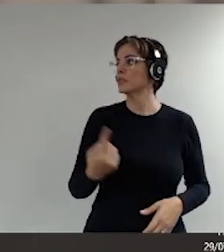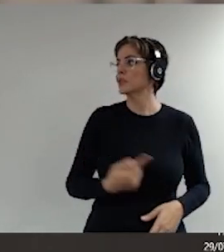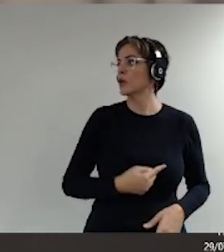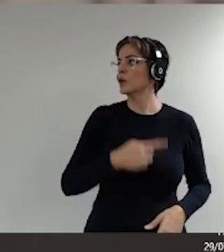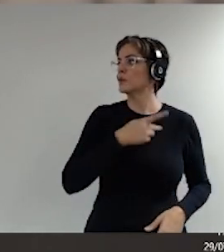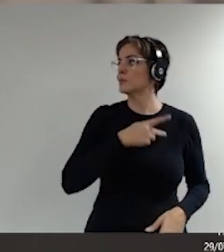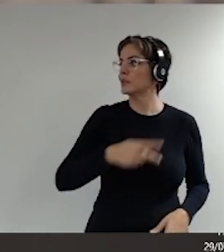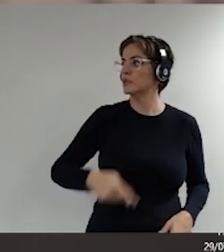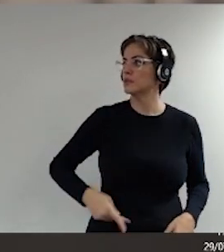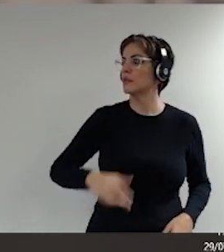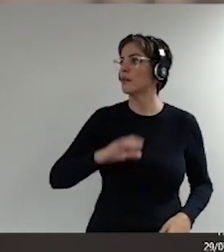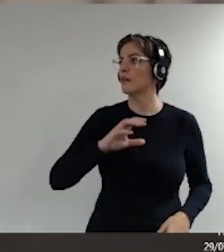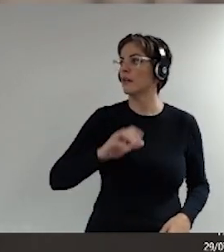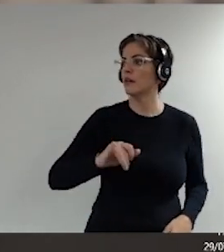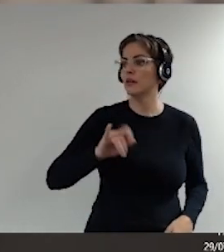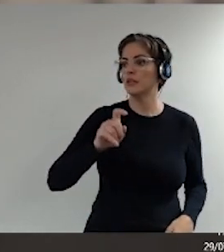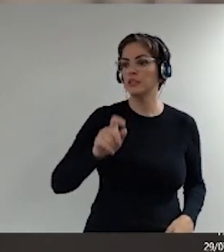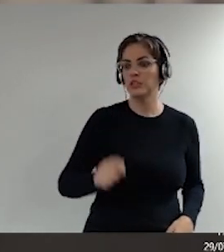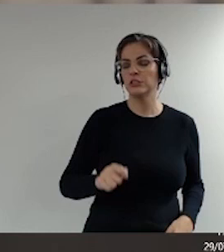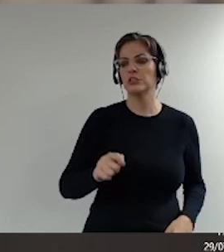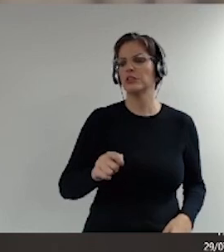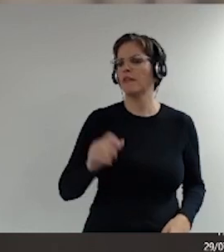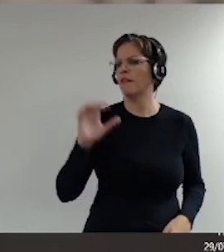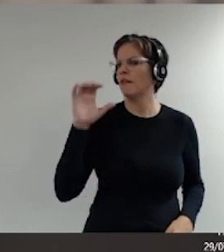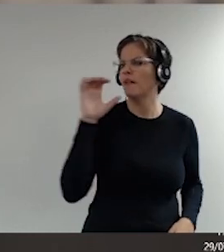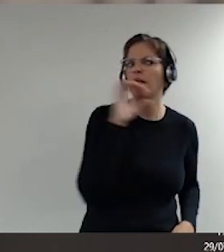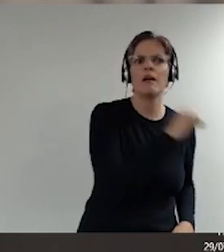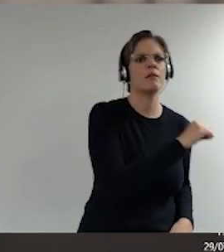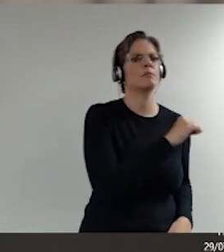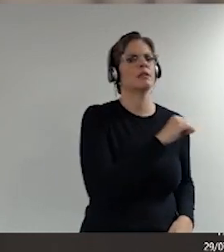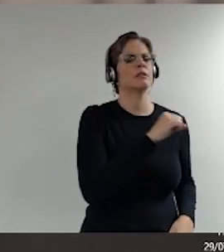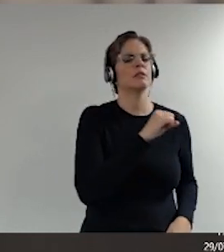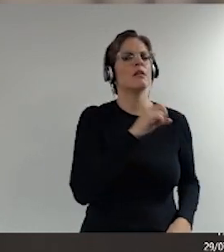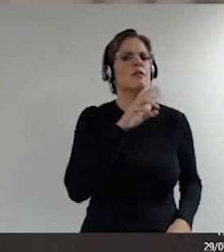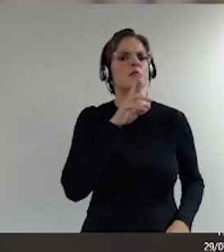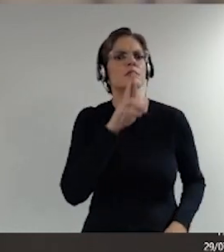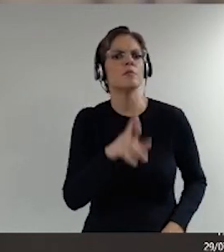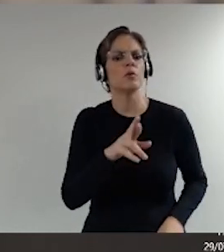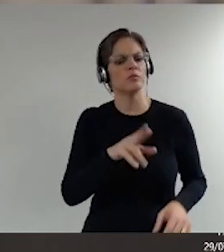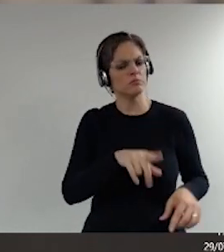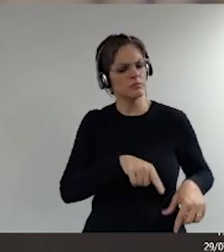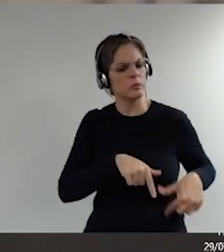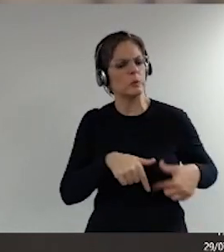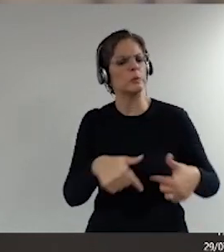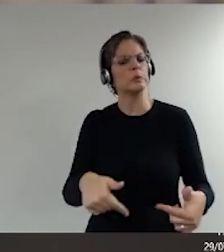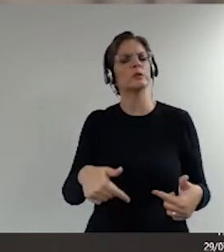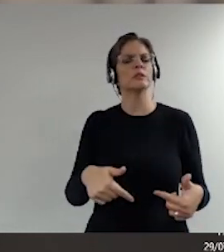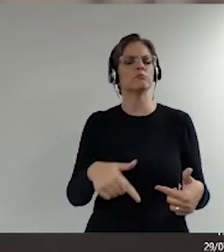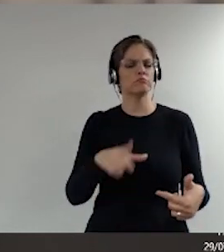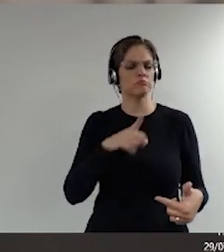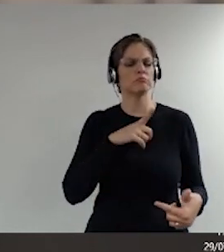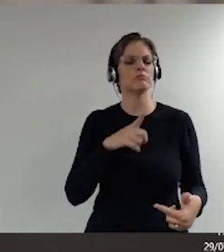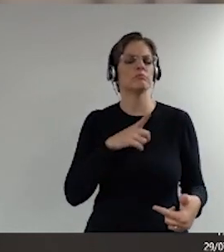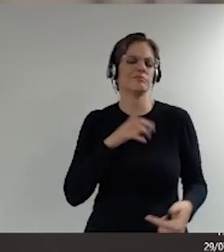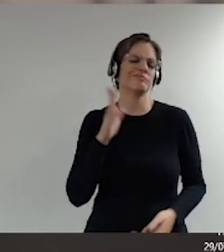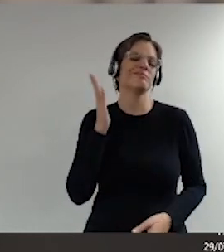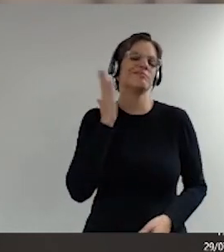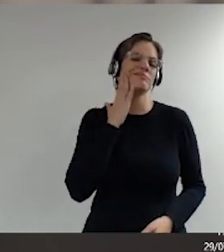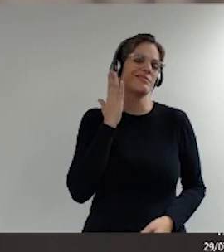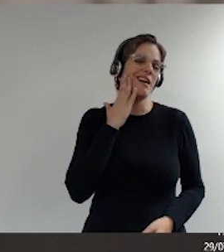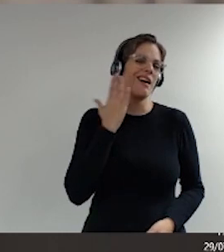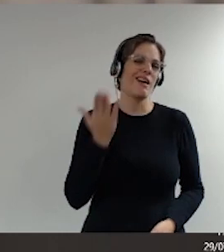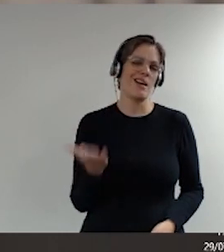fomos unânimes e bem rápidos nessa resposta inicial. E sabemos que, como uma